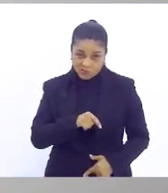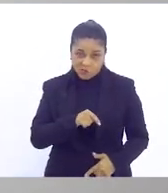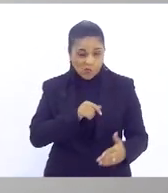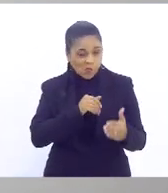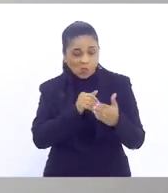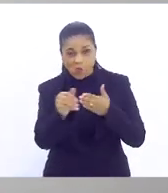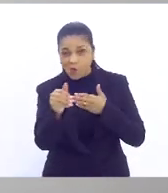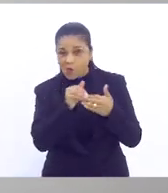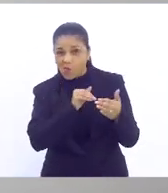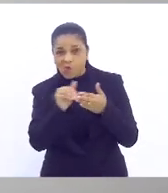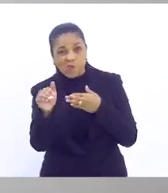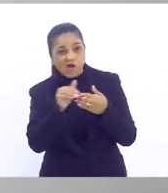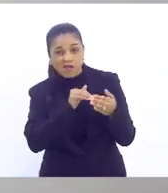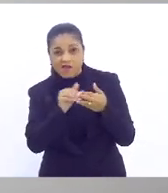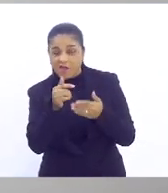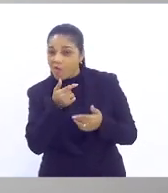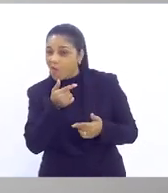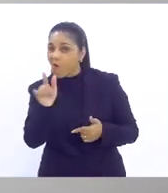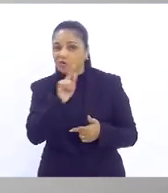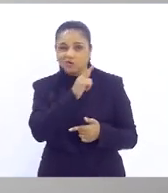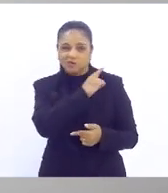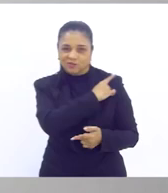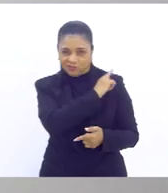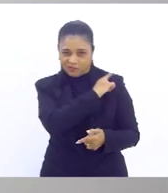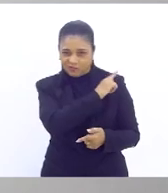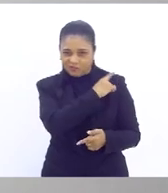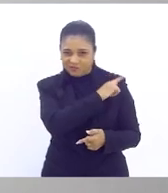para qualquer outro gestor